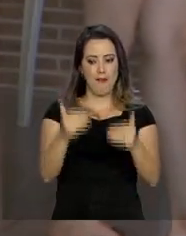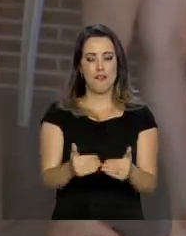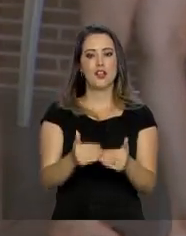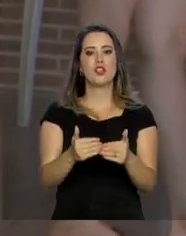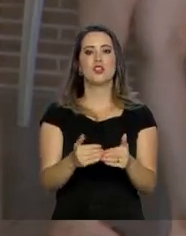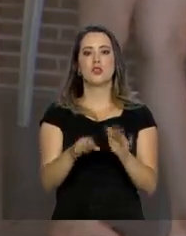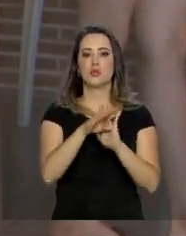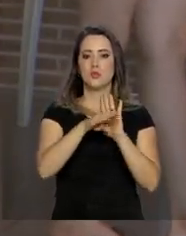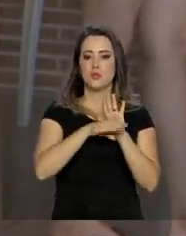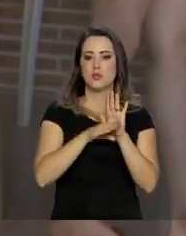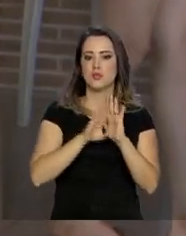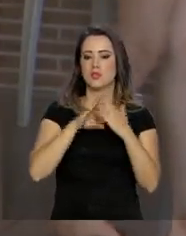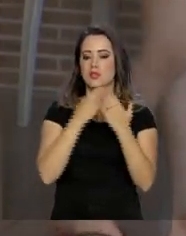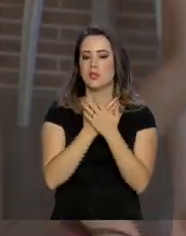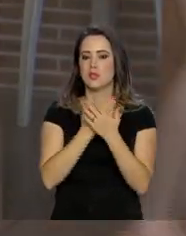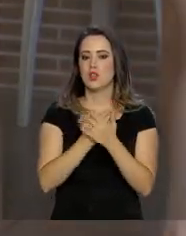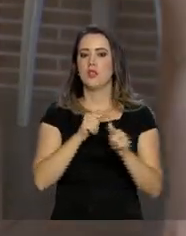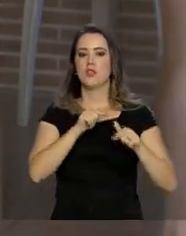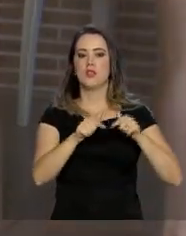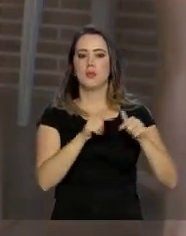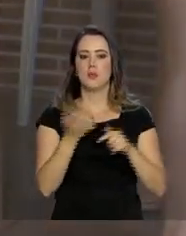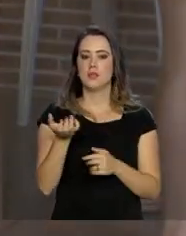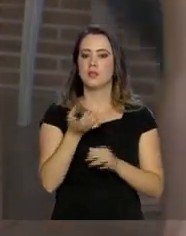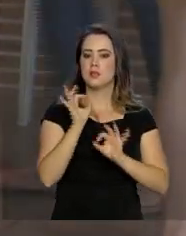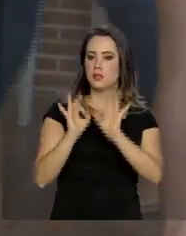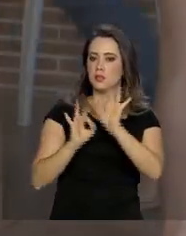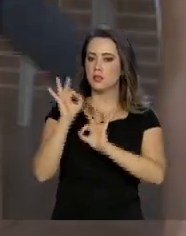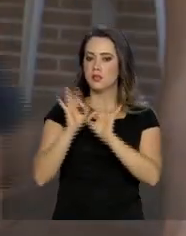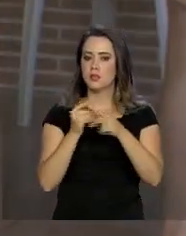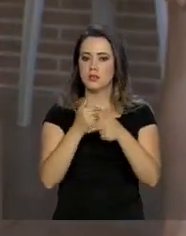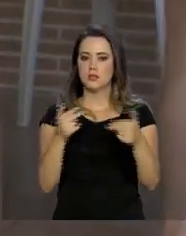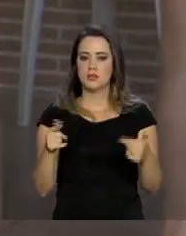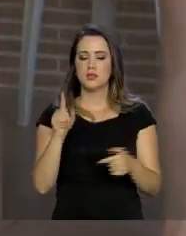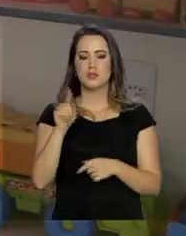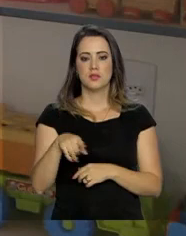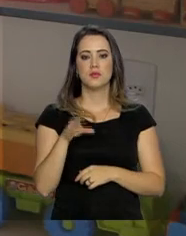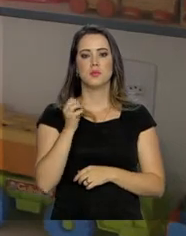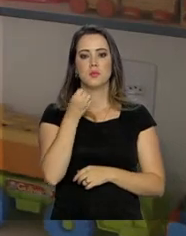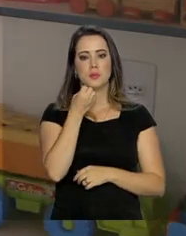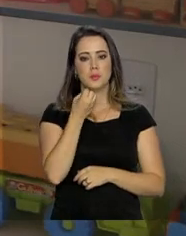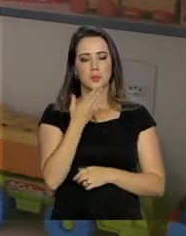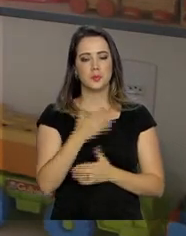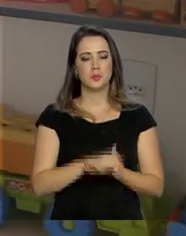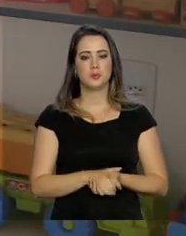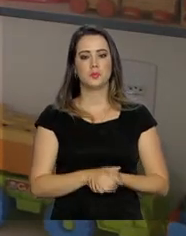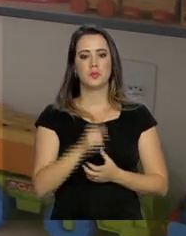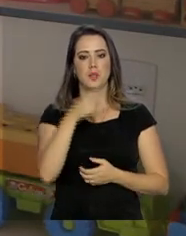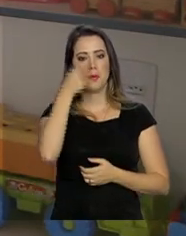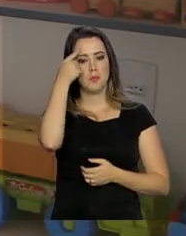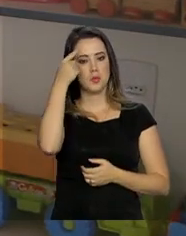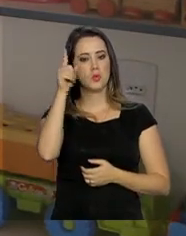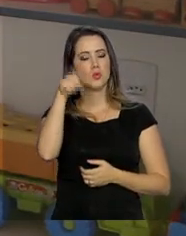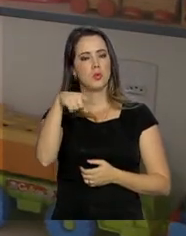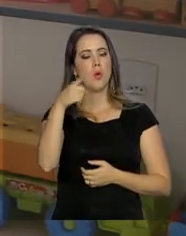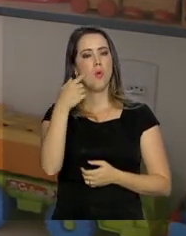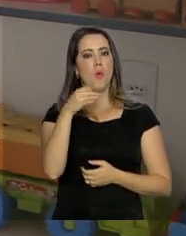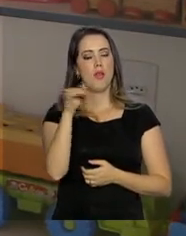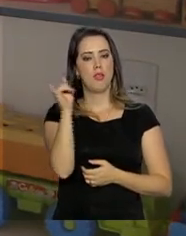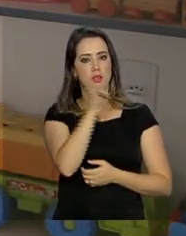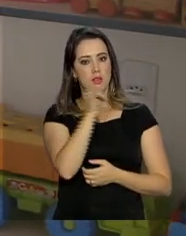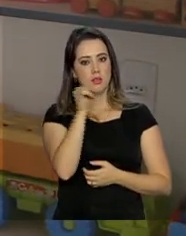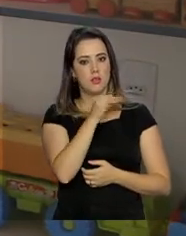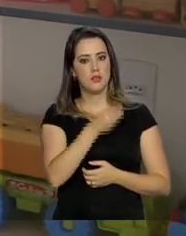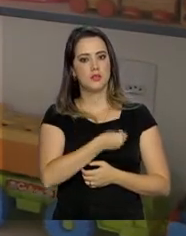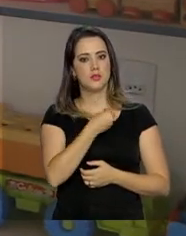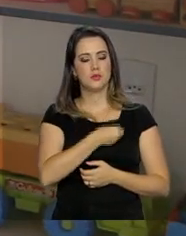à frente de trabalho eu tô sempre está querendo organizando essas coisas e tudo mais o idealizador do projeto é um italiano que vive no brasil